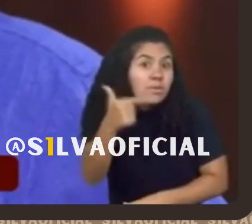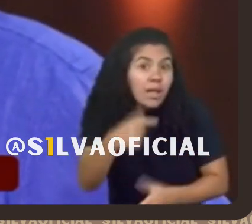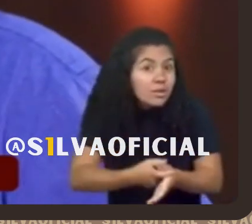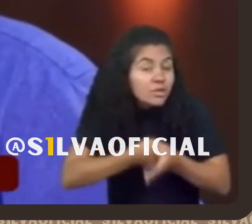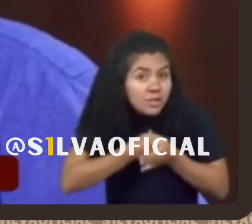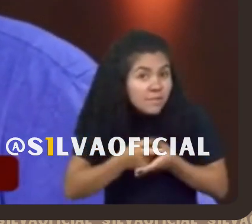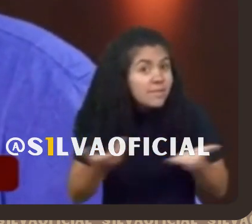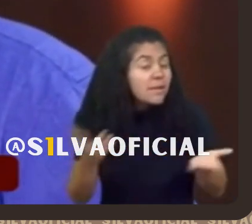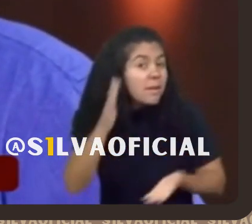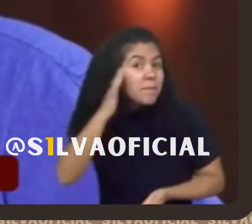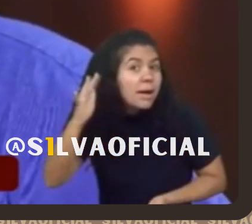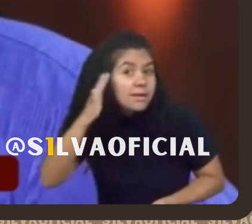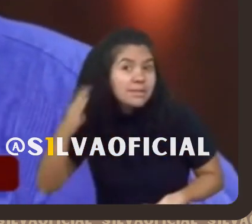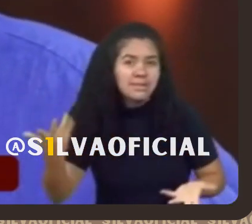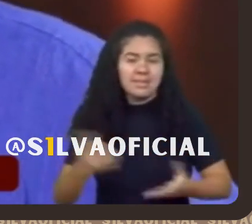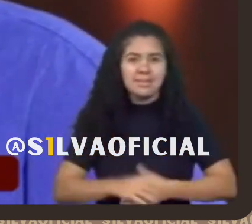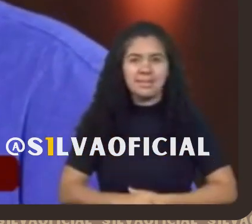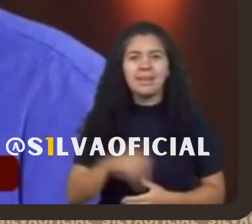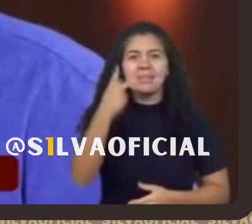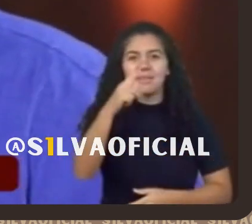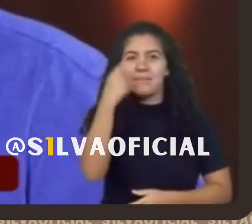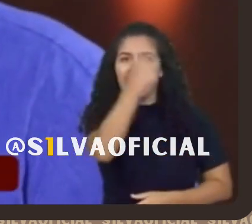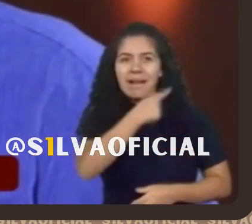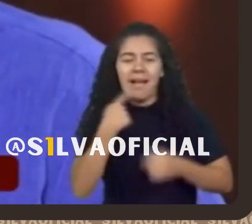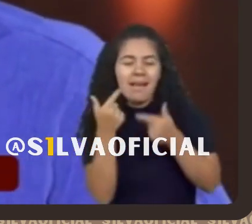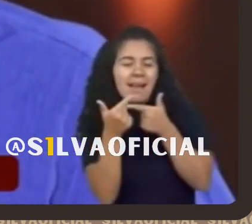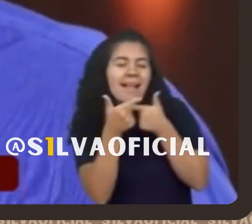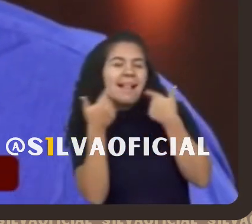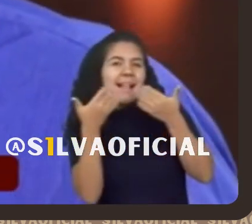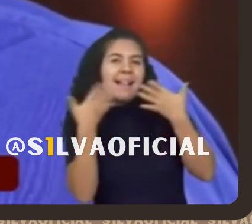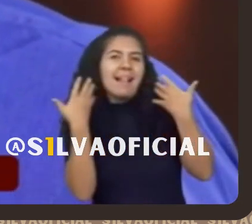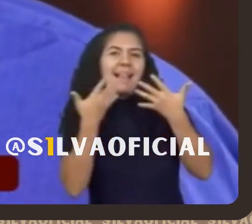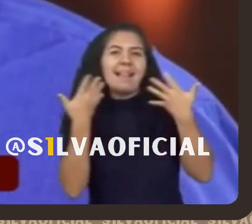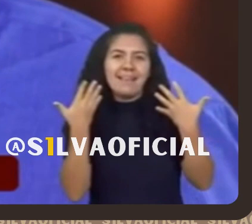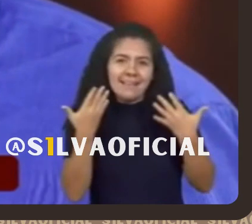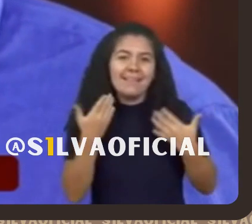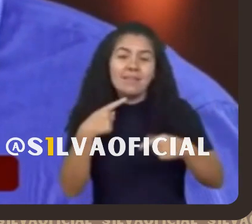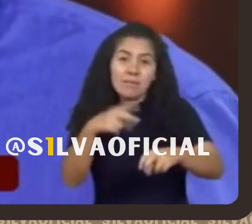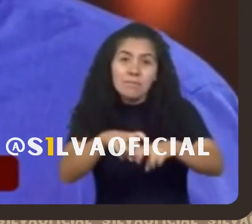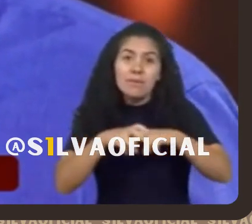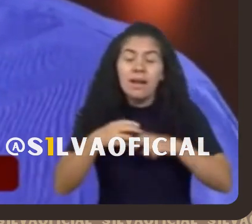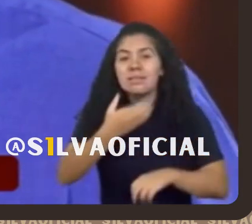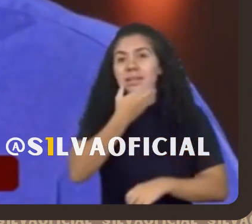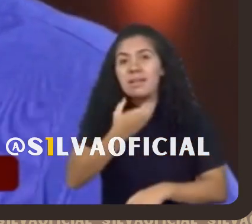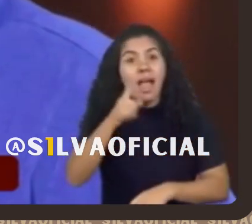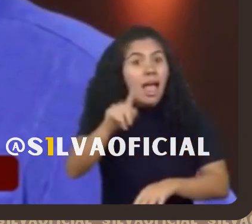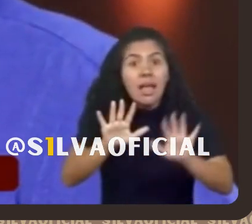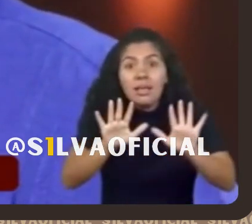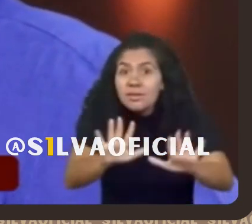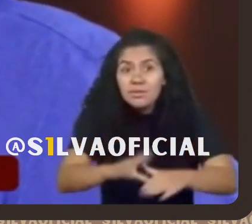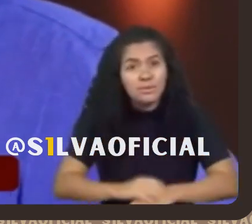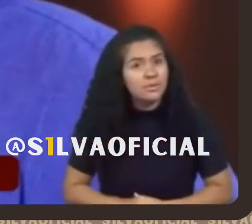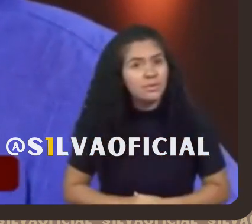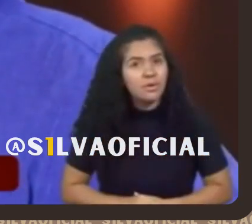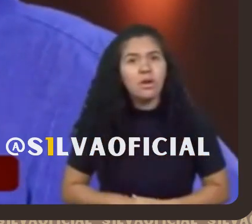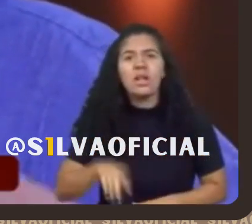fico imaginando a sua cara de alegria o seu sorriso no dia de natal é isso cara não basta ter frango ter peru na medo